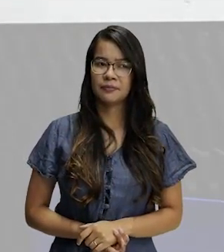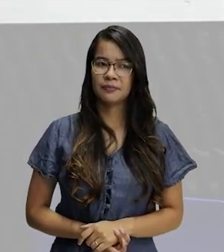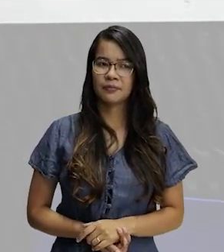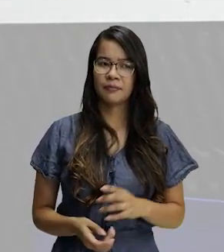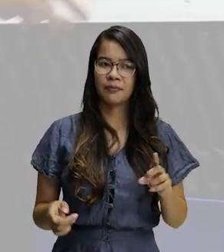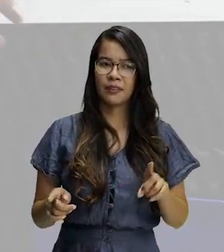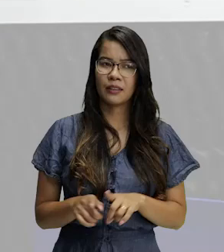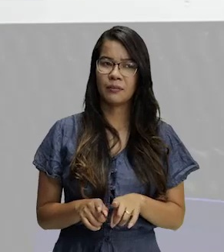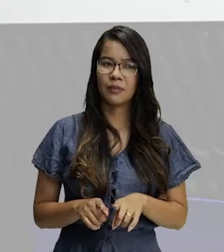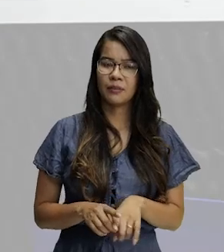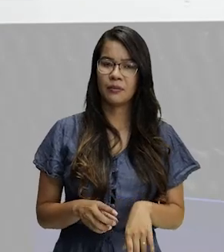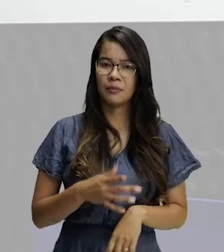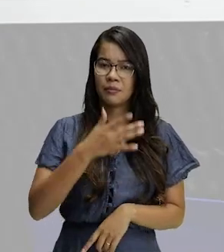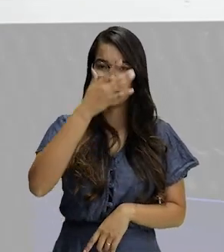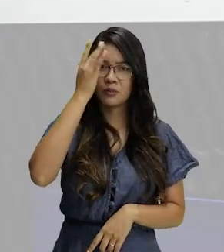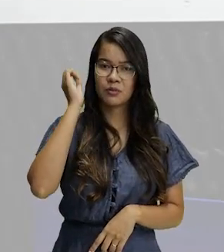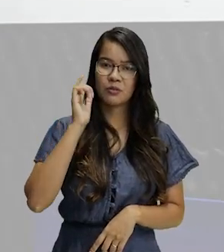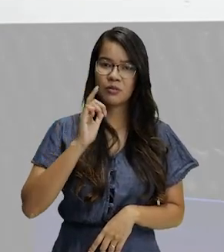Olharam sobreviventes.